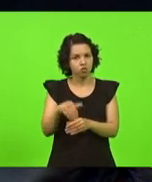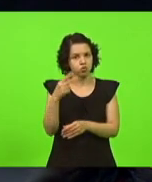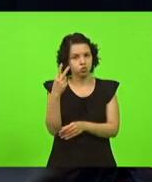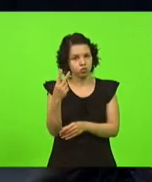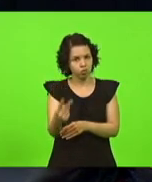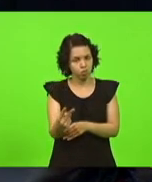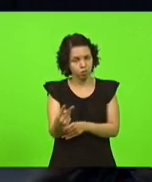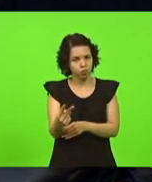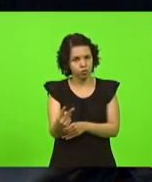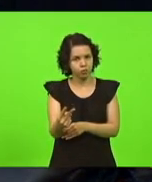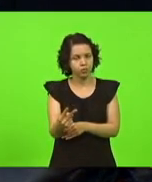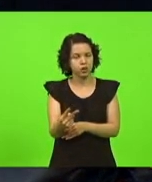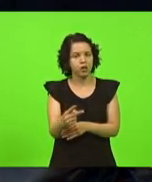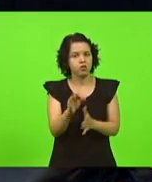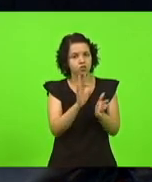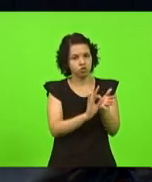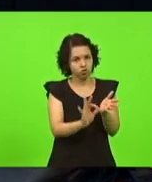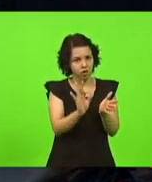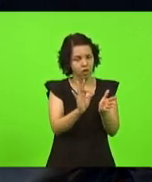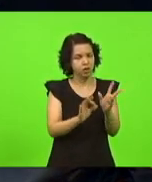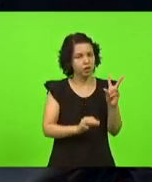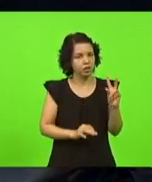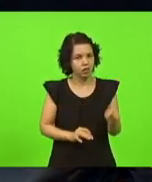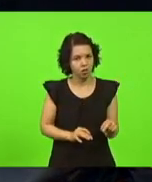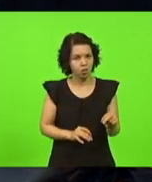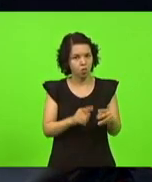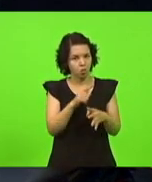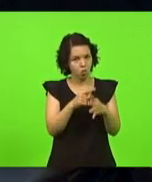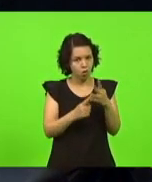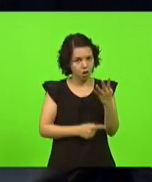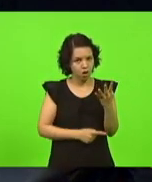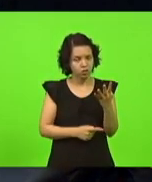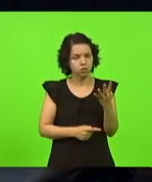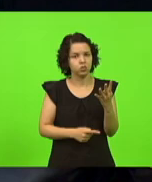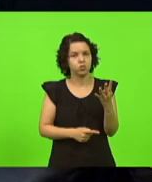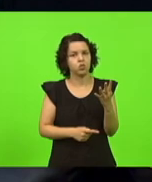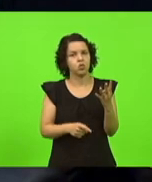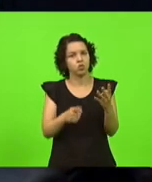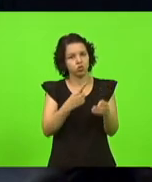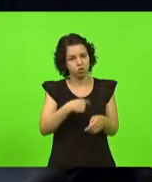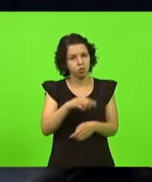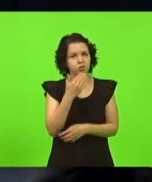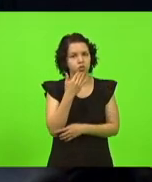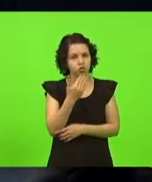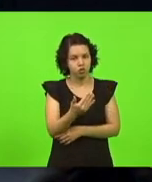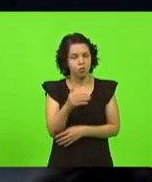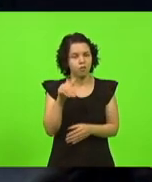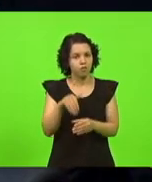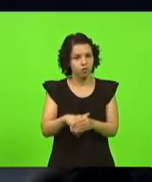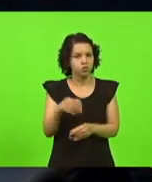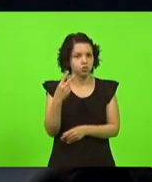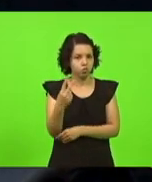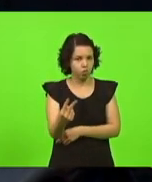aos destaques apresentados. Aos 4 destaques, nós pedimos voto 2, não.